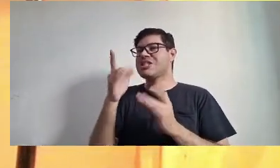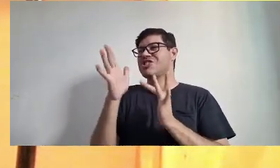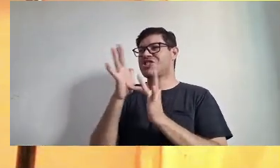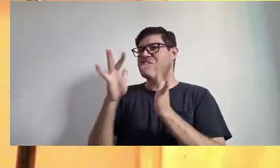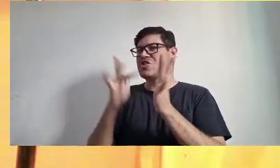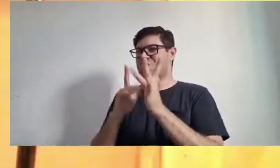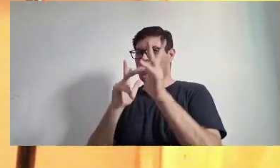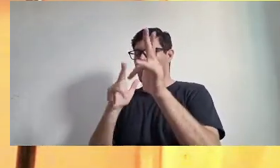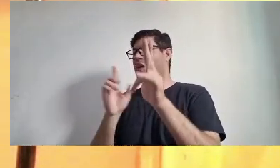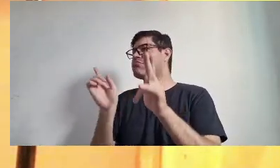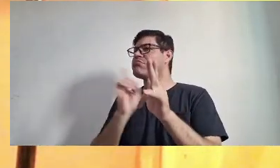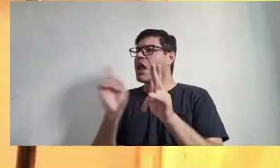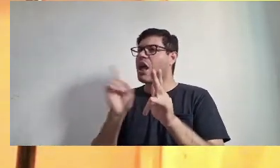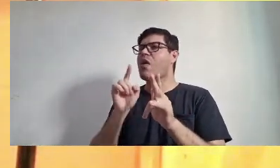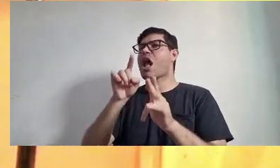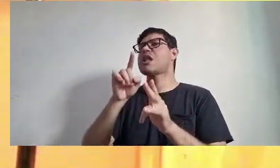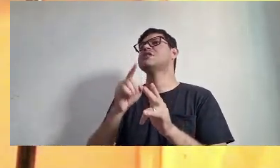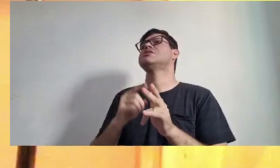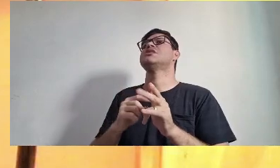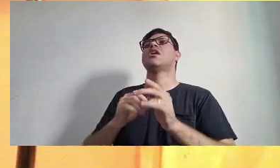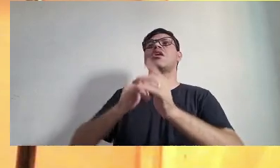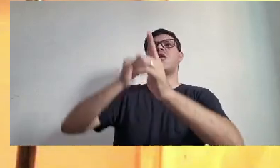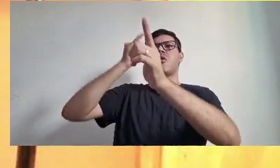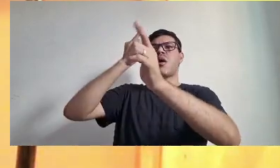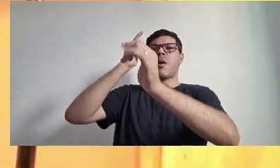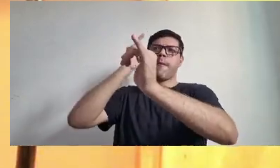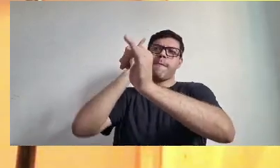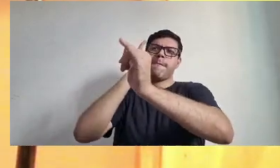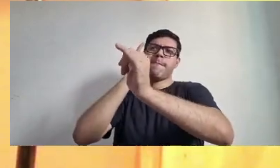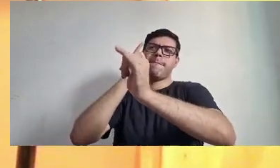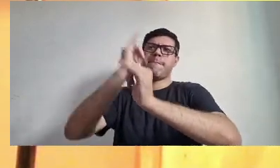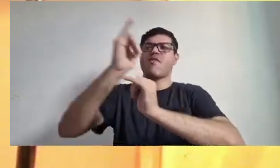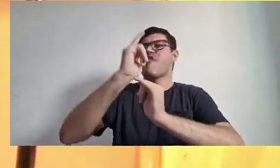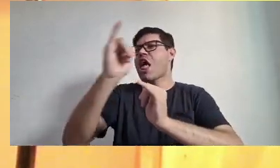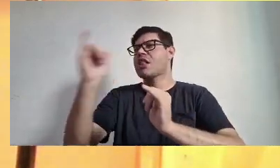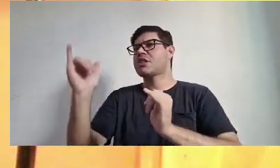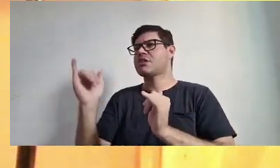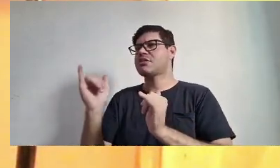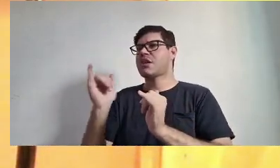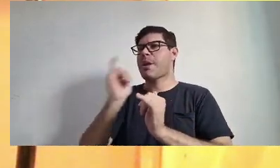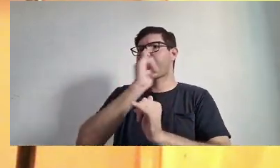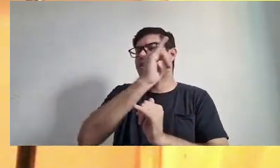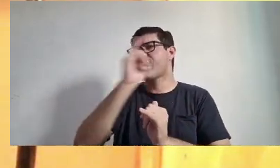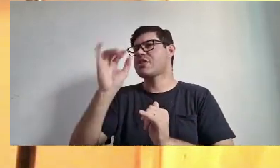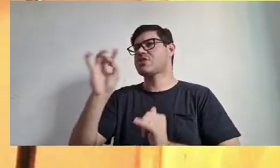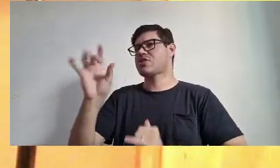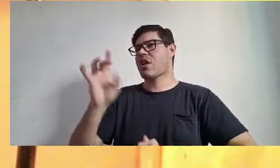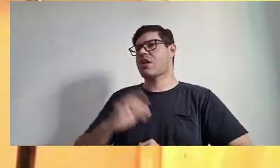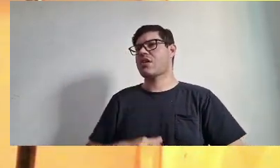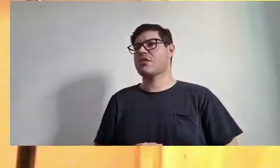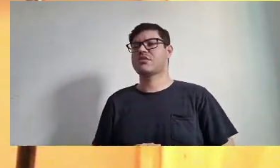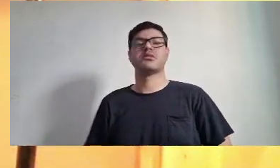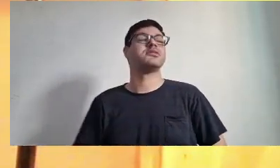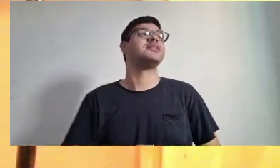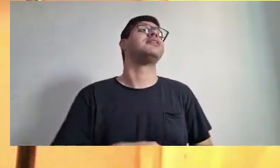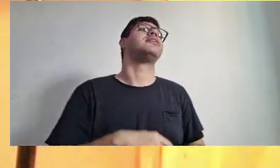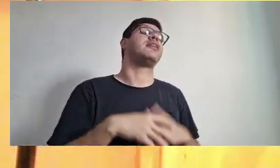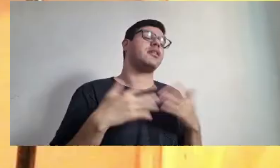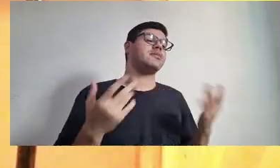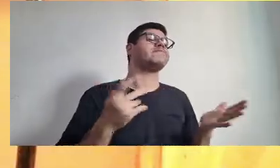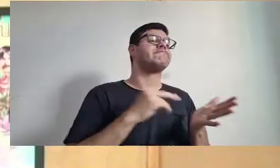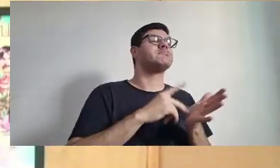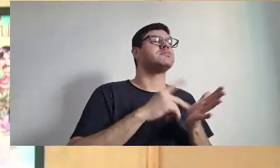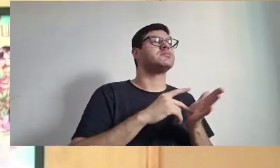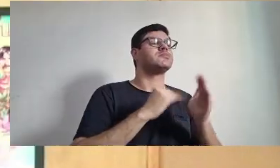Eles profetizavam só. Agora, Jesus não era um profeta, era realmente o Salvador. Esse rabino que falou